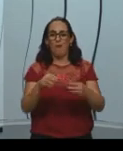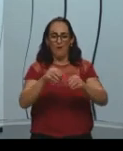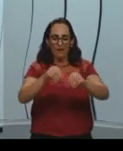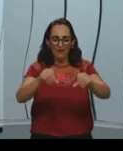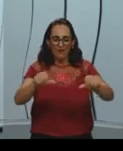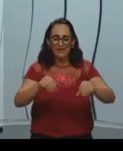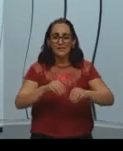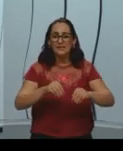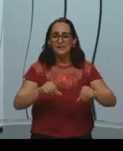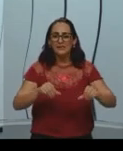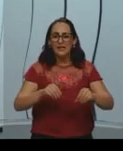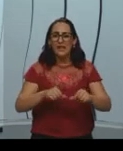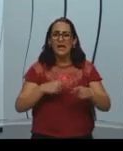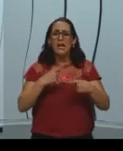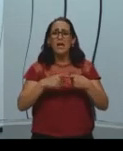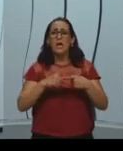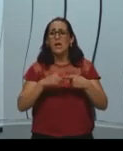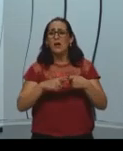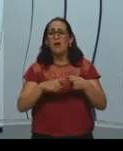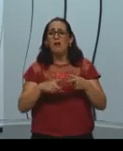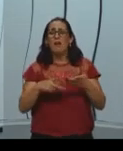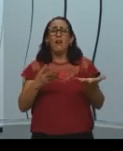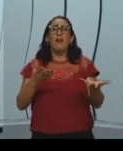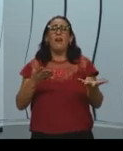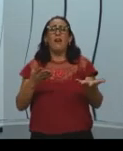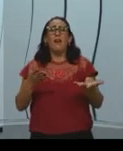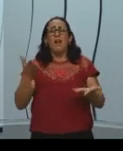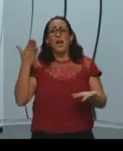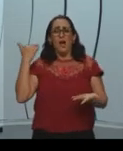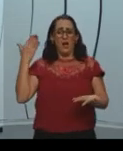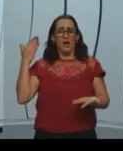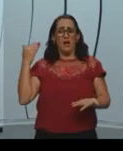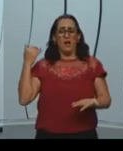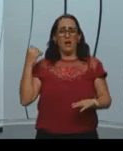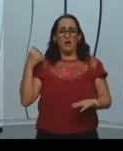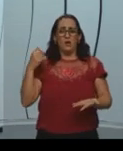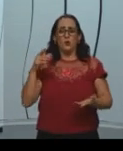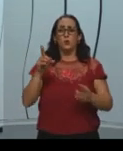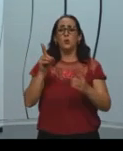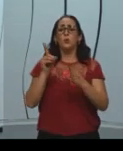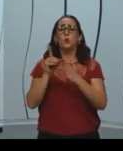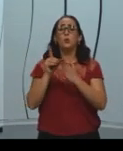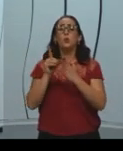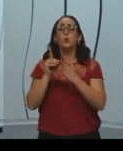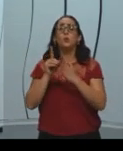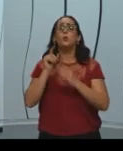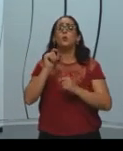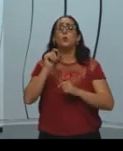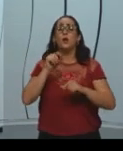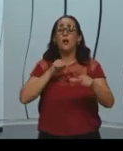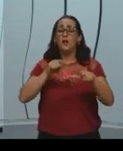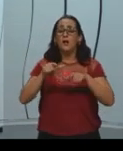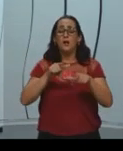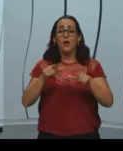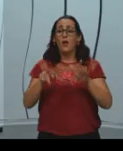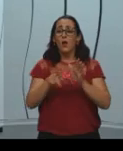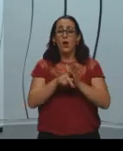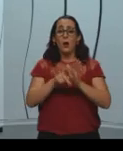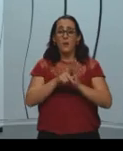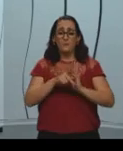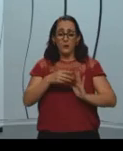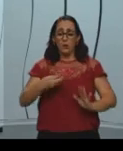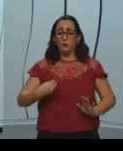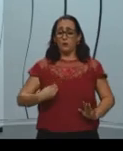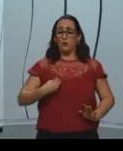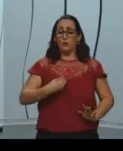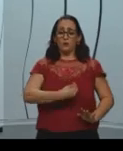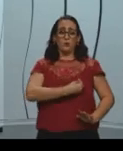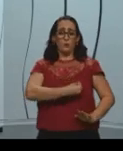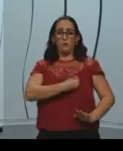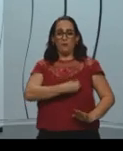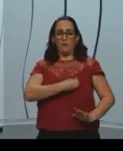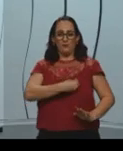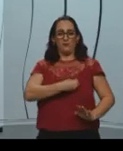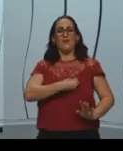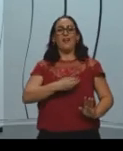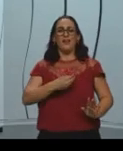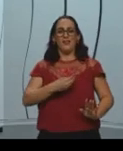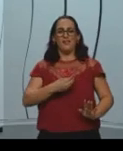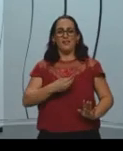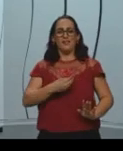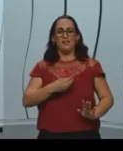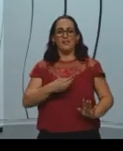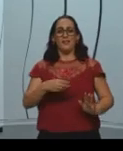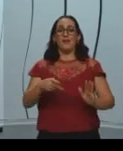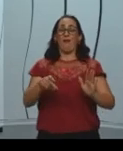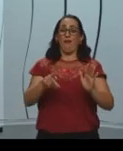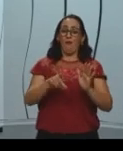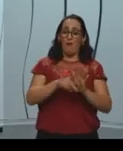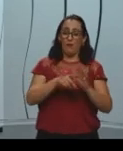para acumular, isso era uma característica do europeu, que não é assimilada pelo indígena. Além da não assimilação do trabalho, a gente tem a questão da